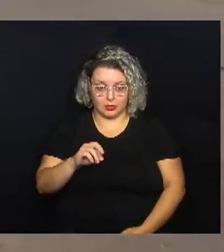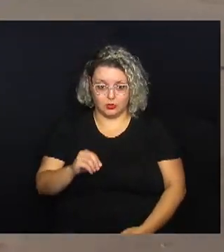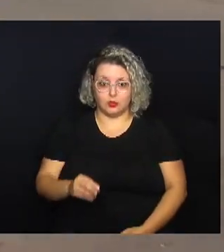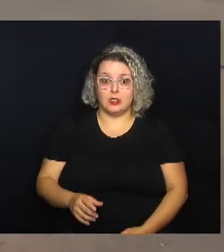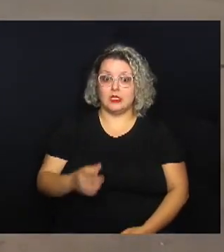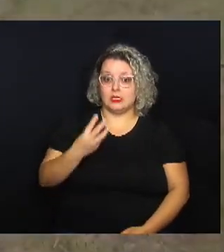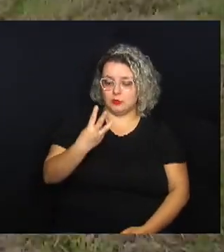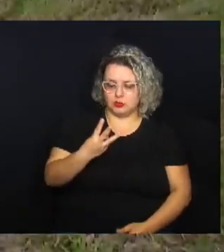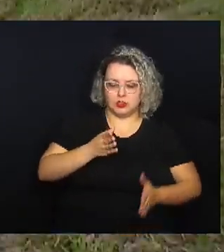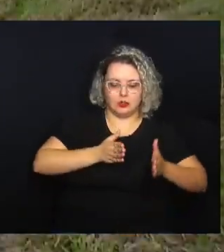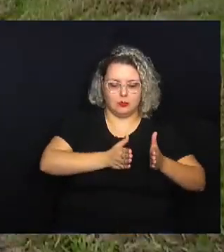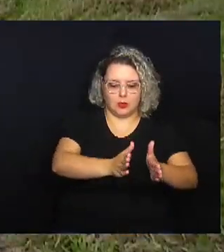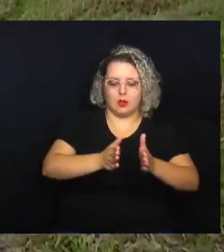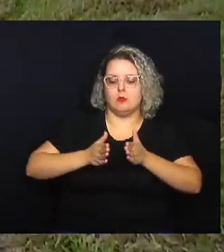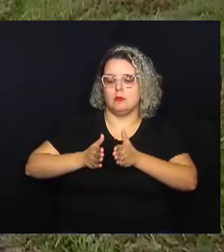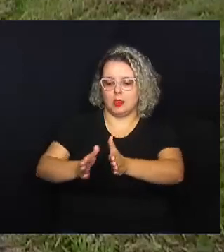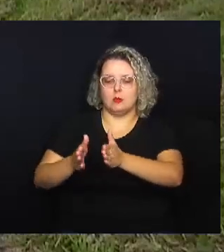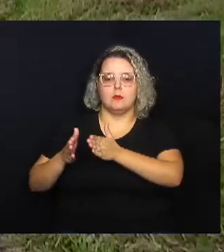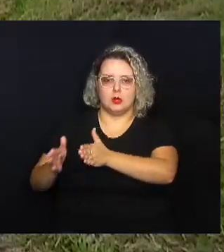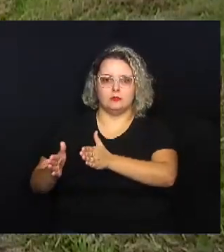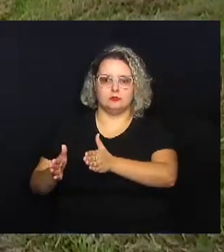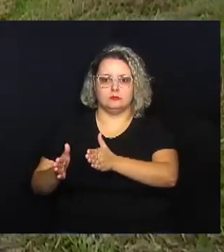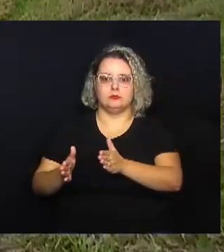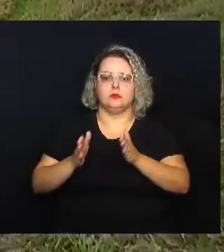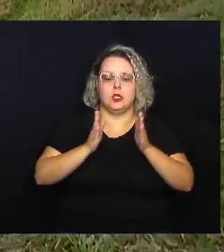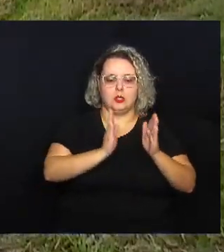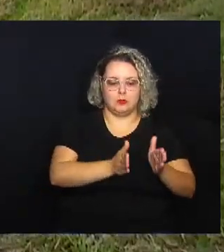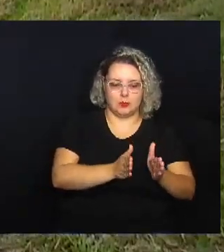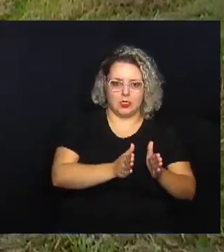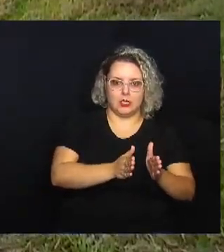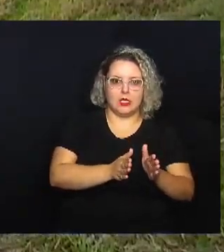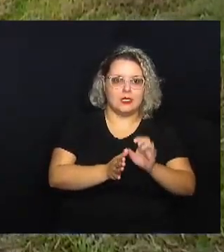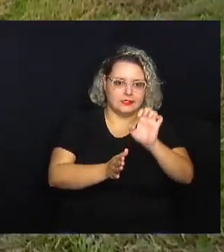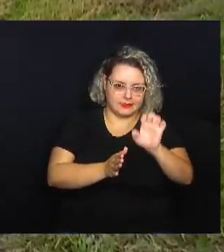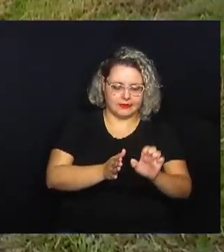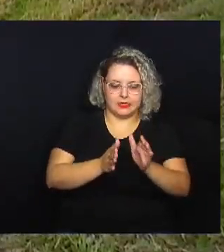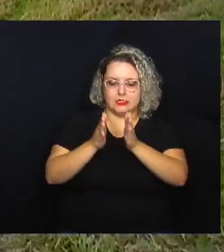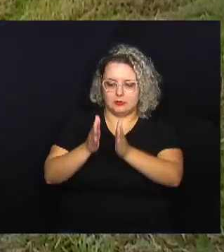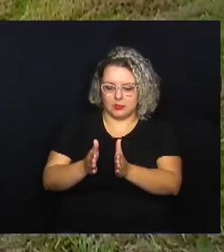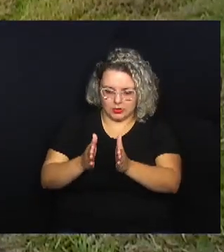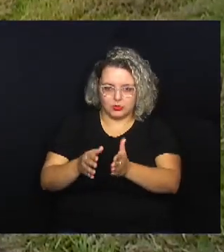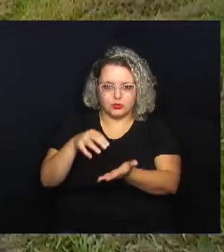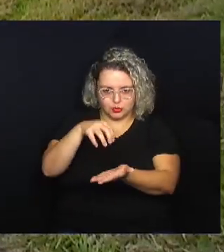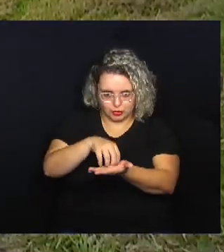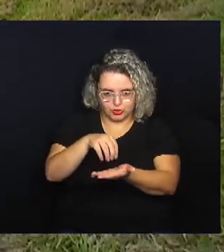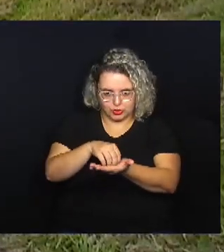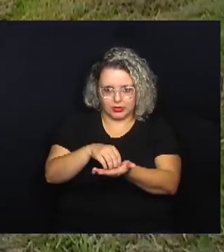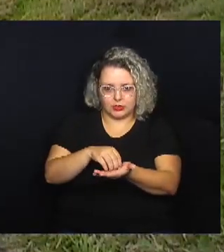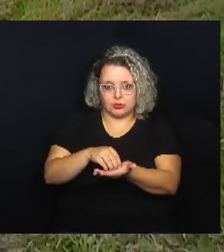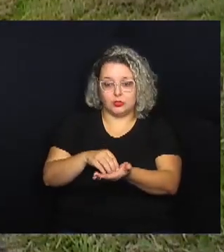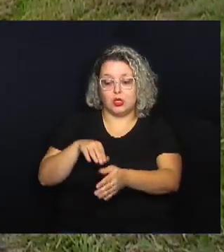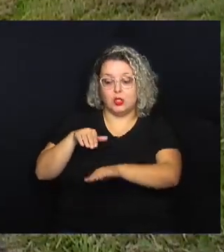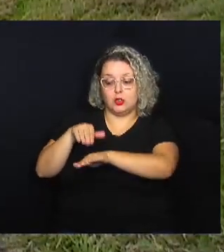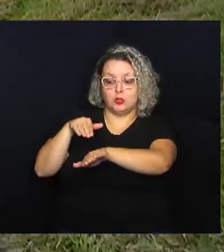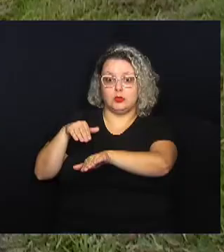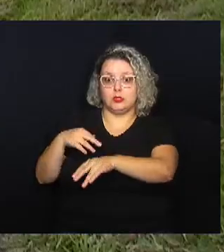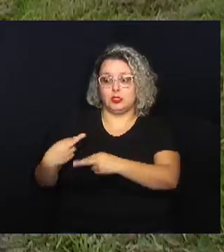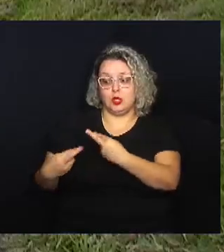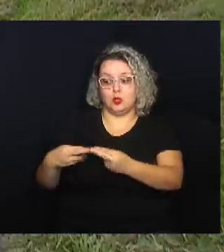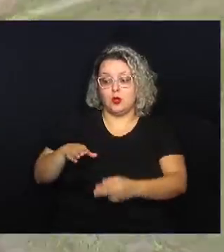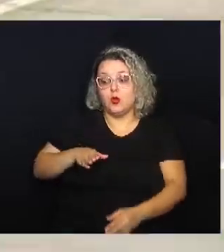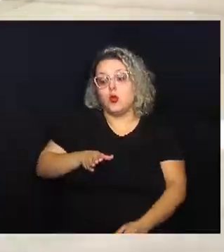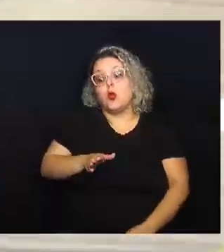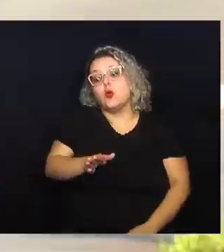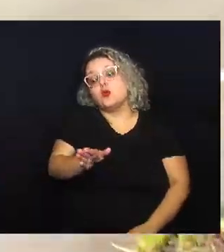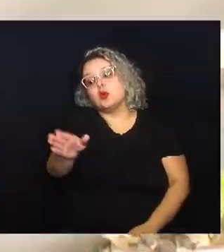faixas de rolamento então eles vêm pela da esquerda pela central e no caso dos veículos que estão vindo aqui da rodovia que vão fazer